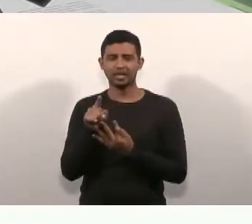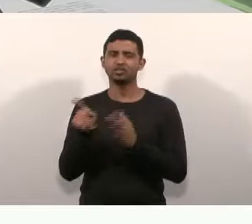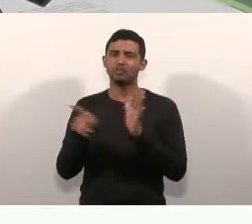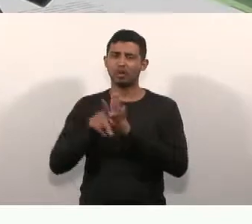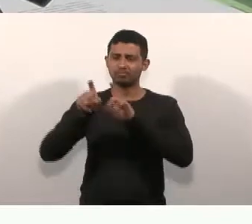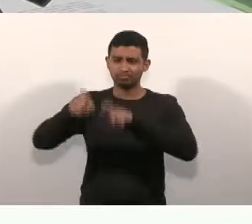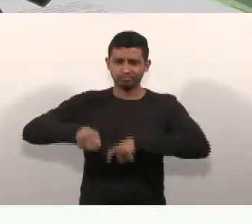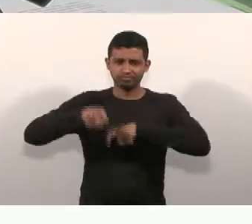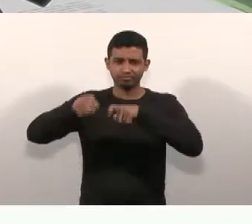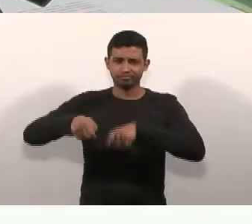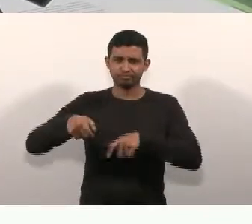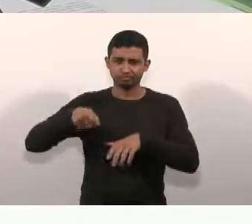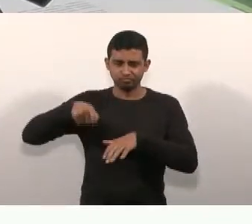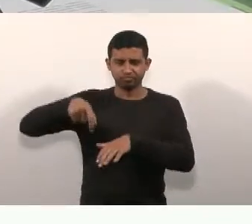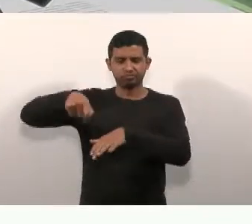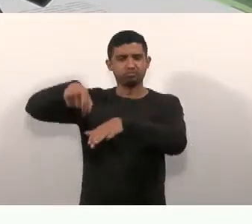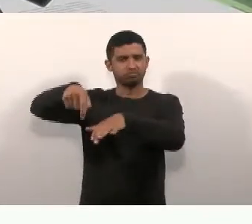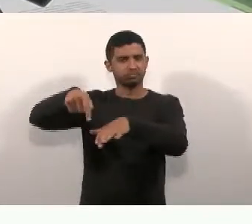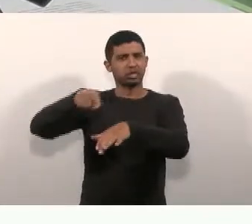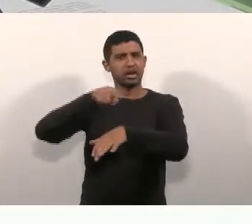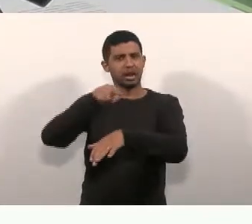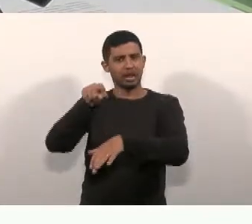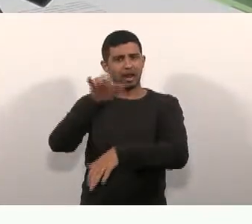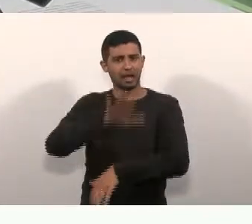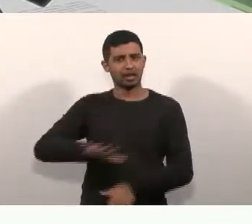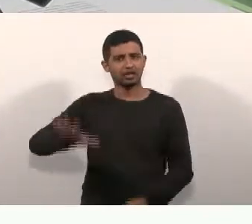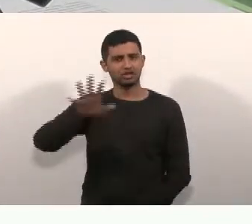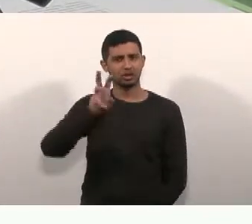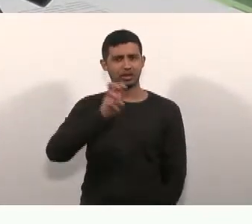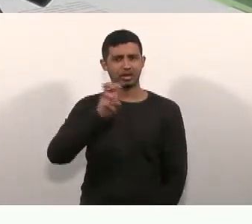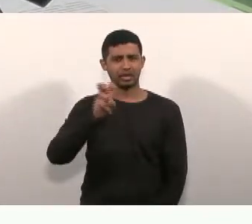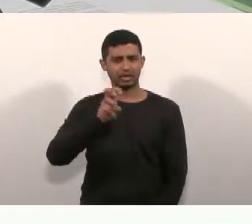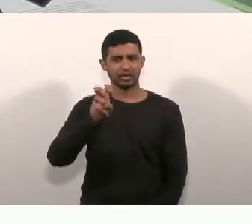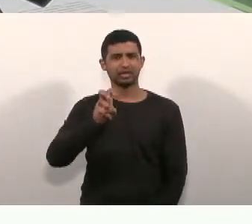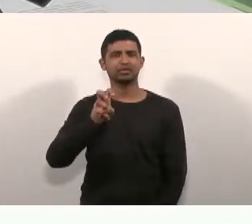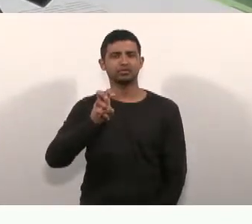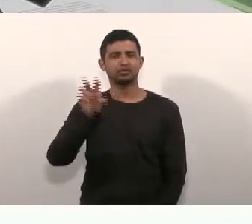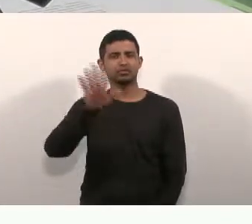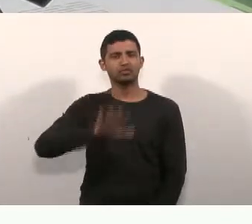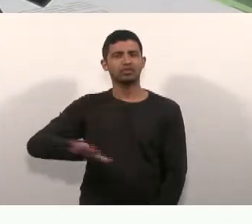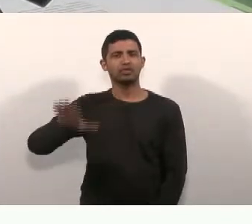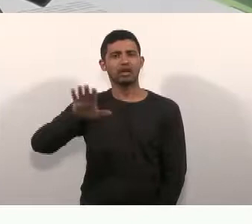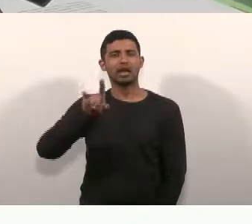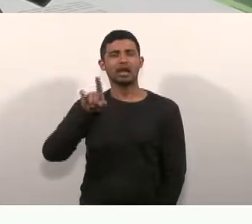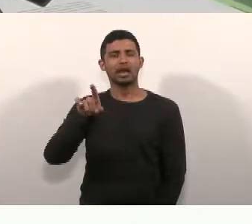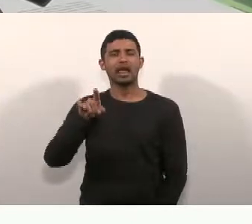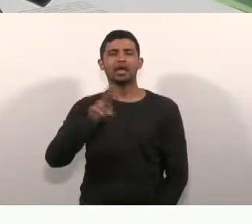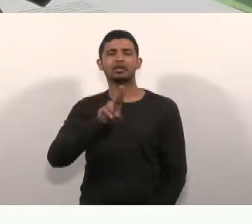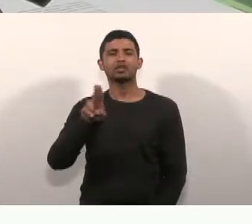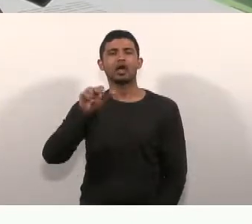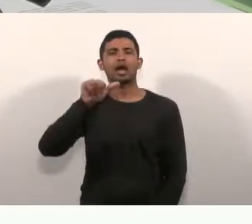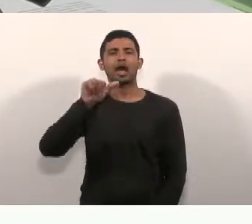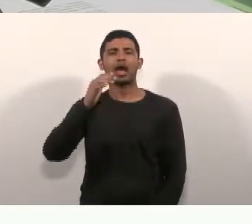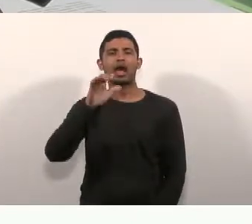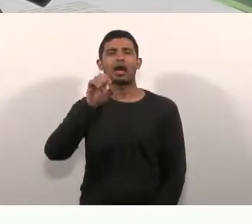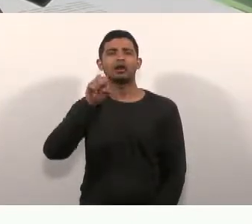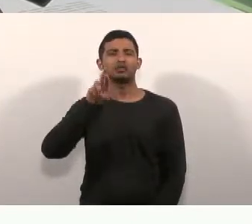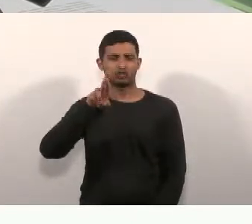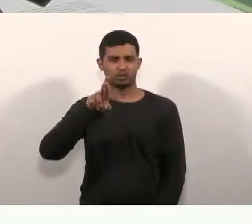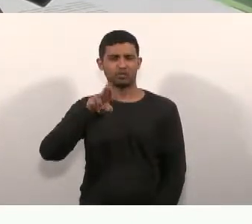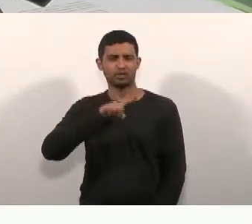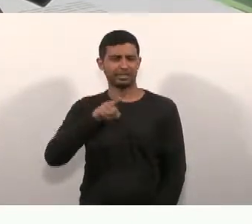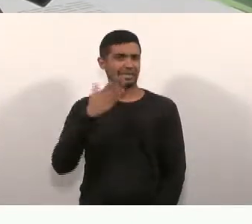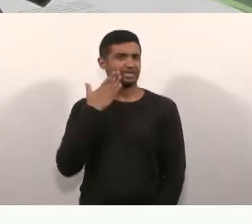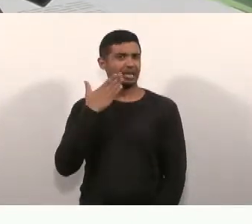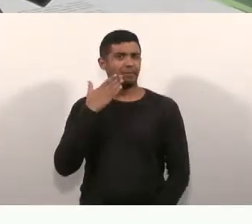agrícolas do 5º Distrito de São João da Barra, o Distrito do Açu. Para vocês terem uma ideia da